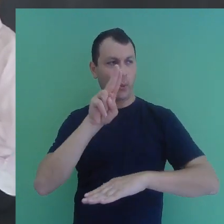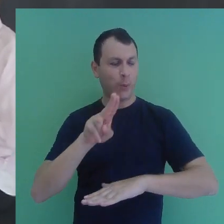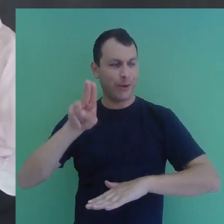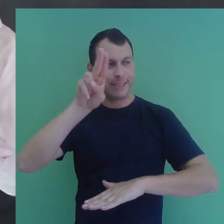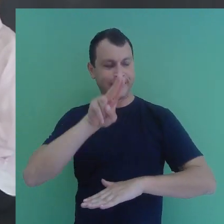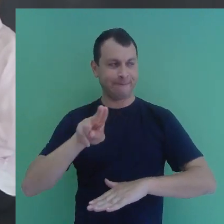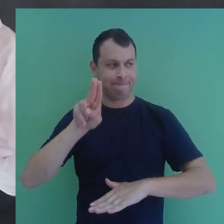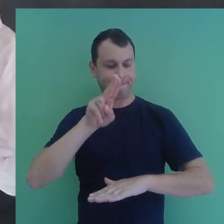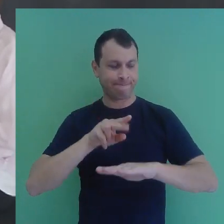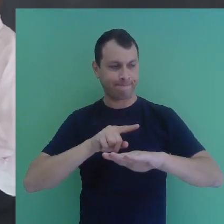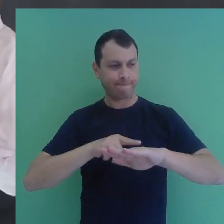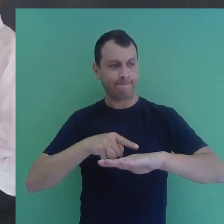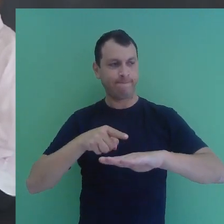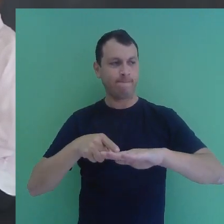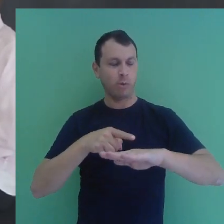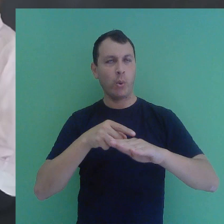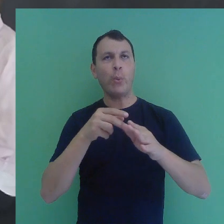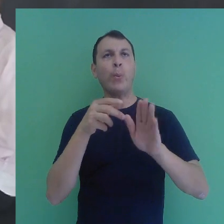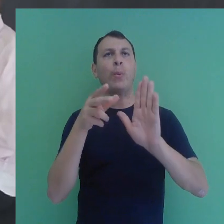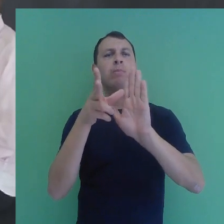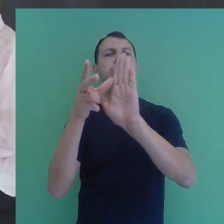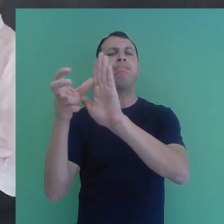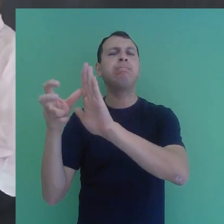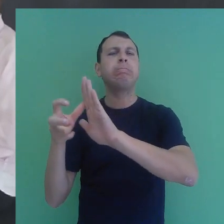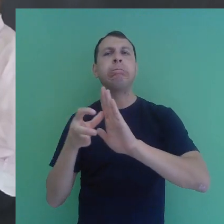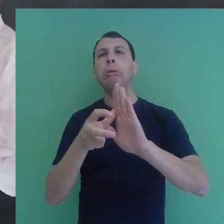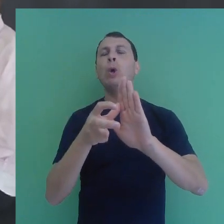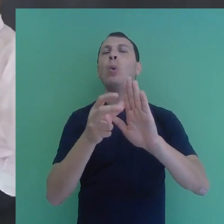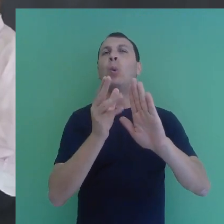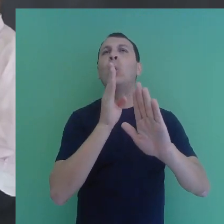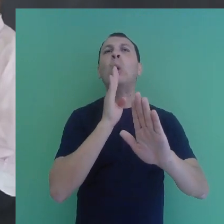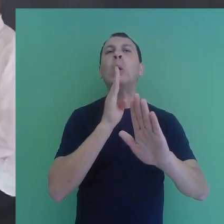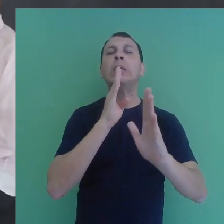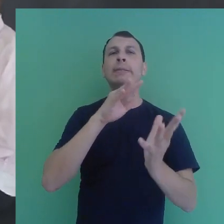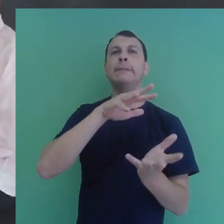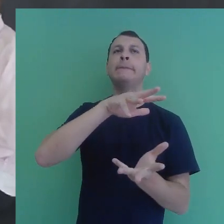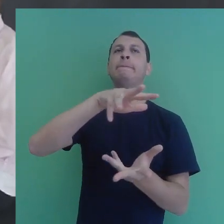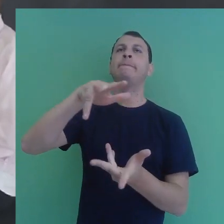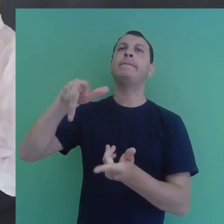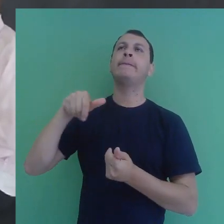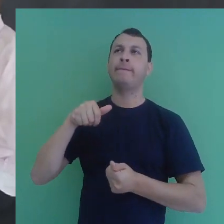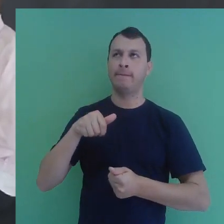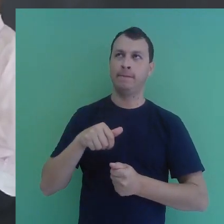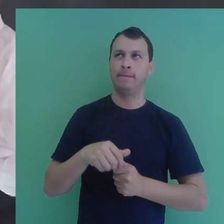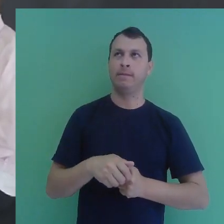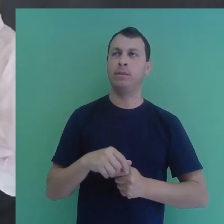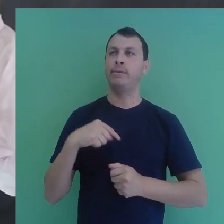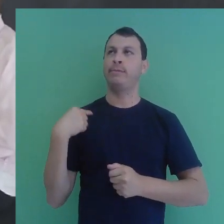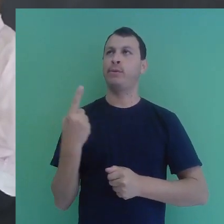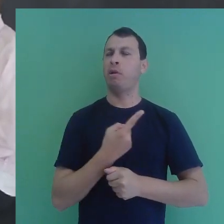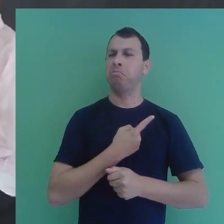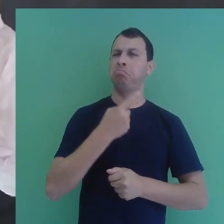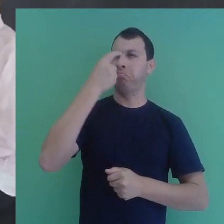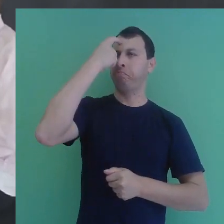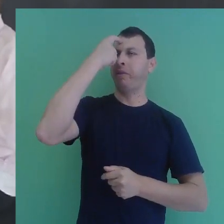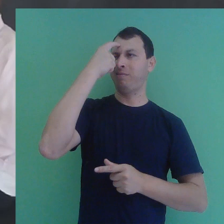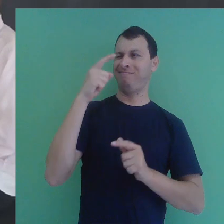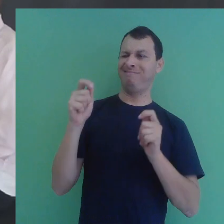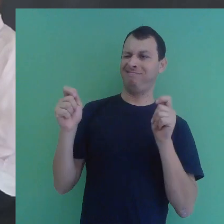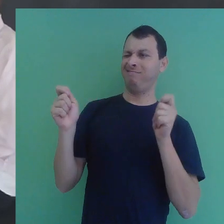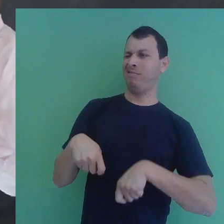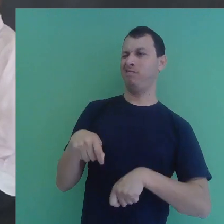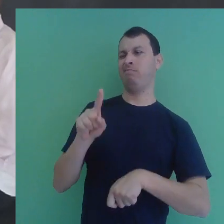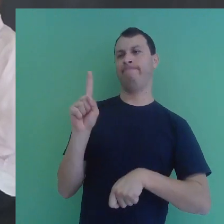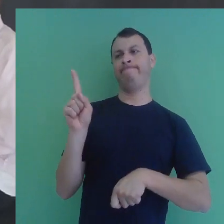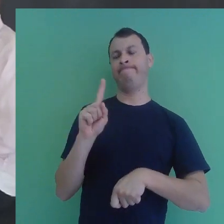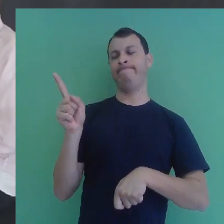tato para conhecer o mundo. Então, nós, às vezes, desacreditamos a capacidade da